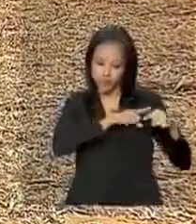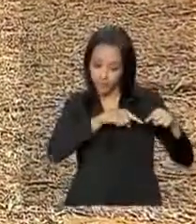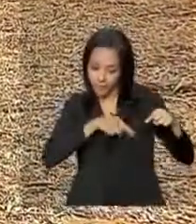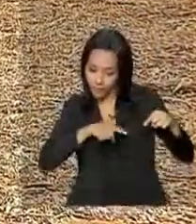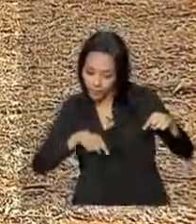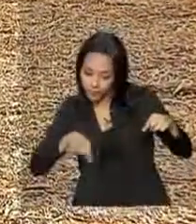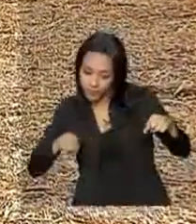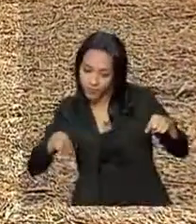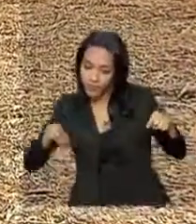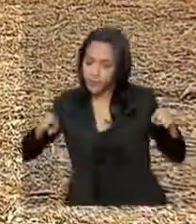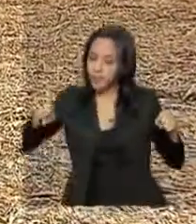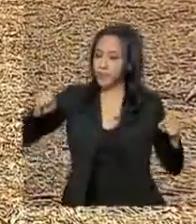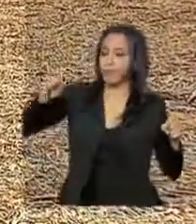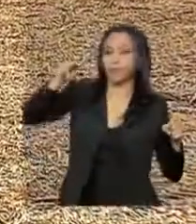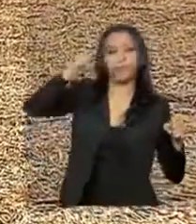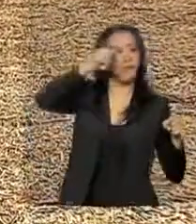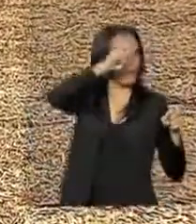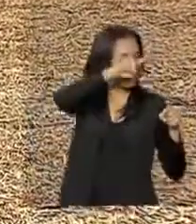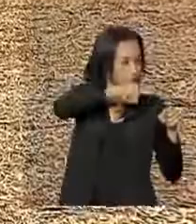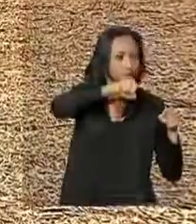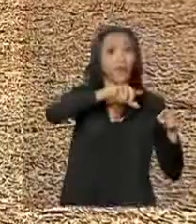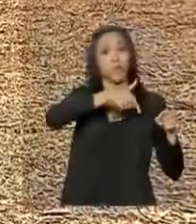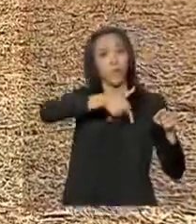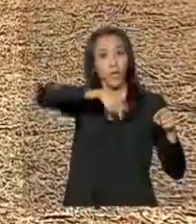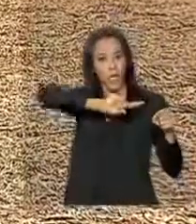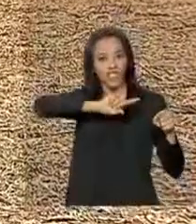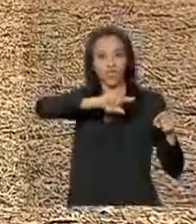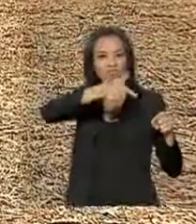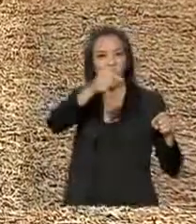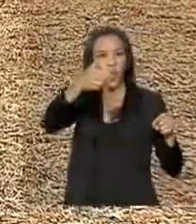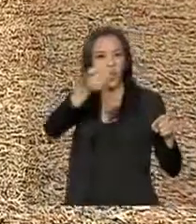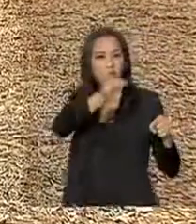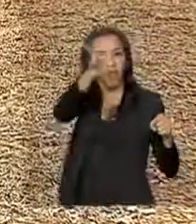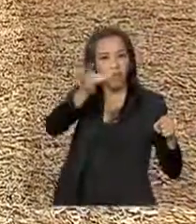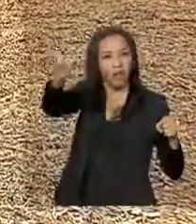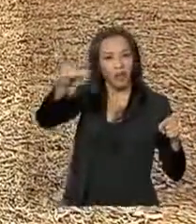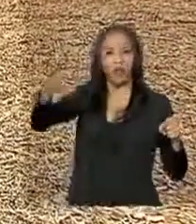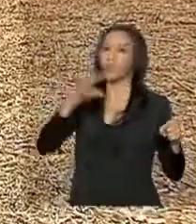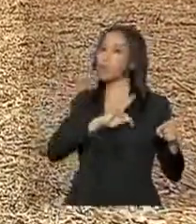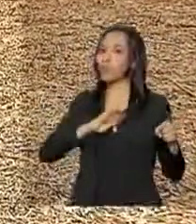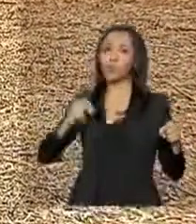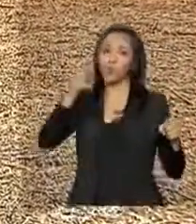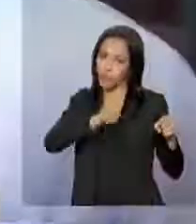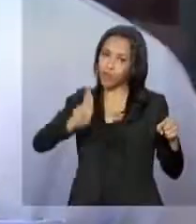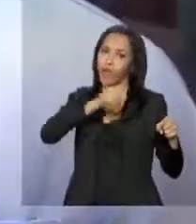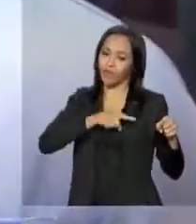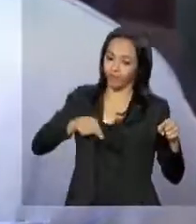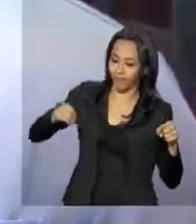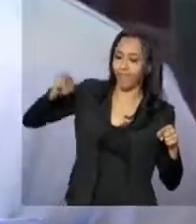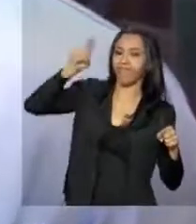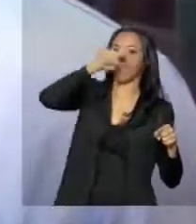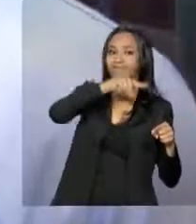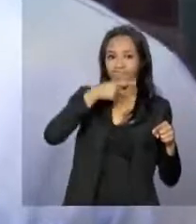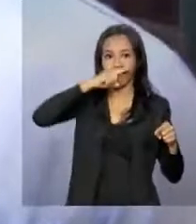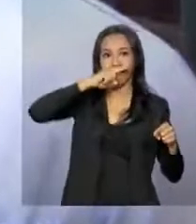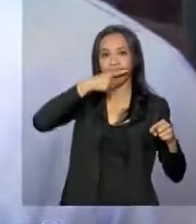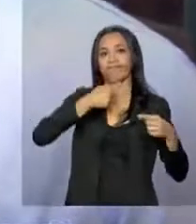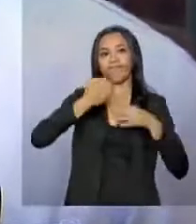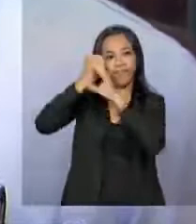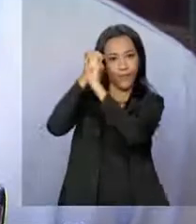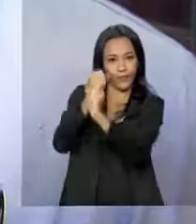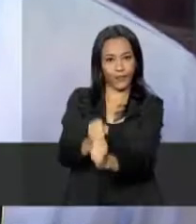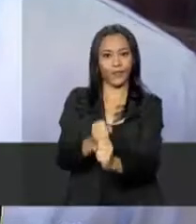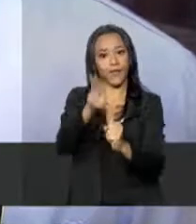combustível renovável, e do açúcar, o que antes não tinha nenhum valor, hoje se torna energia elétrica. E hoje a gente utiliza esse bagaço para